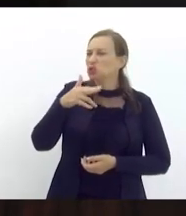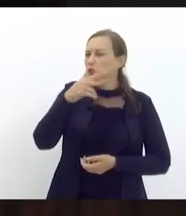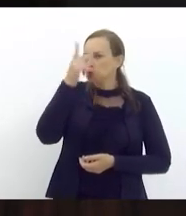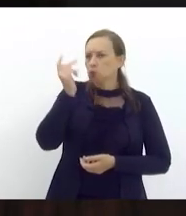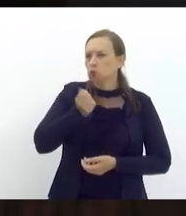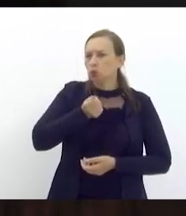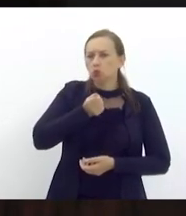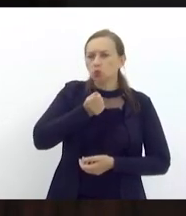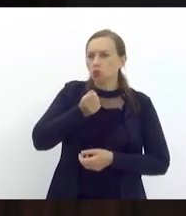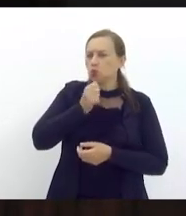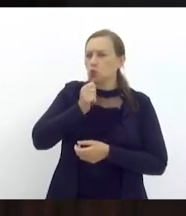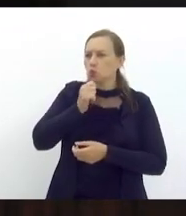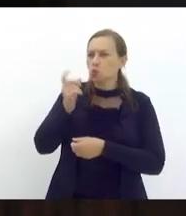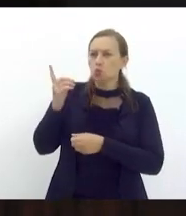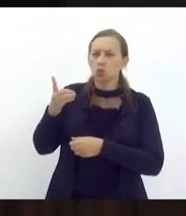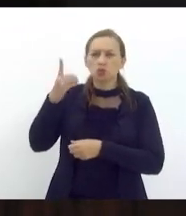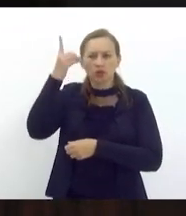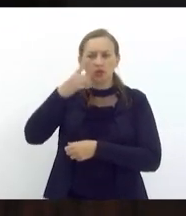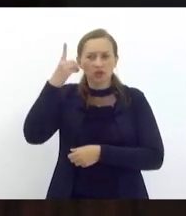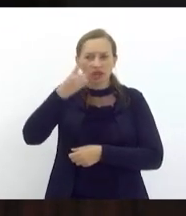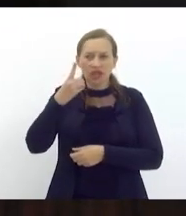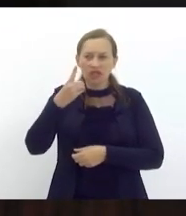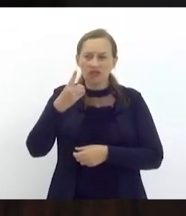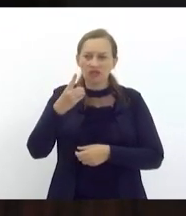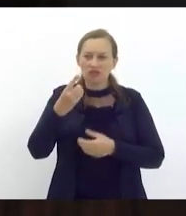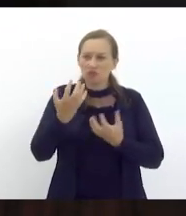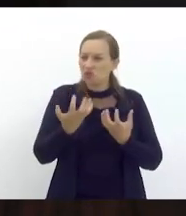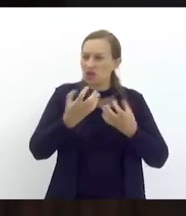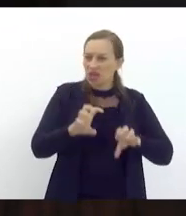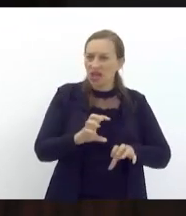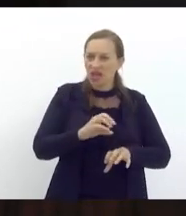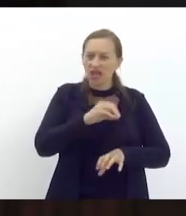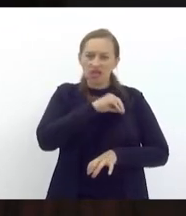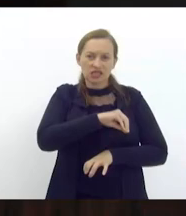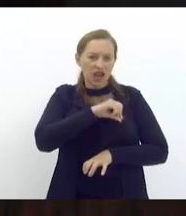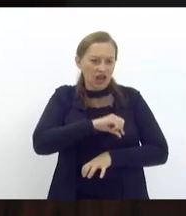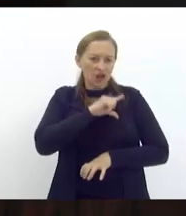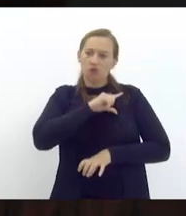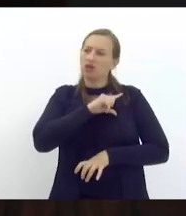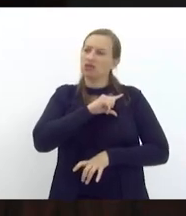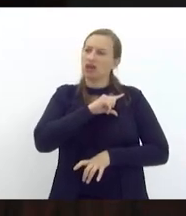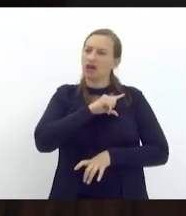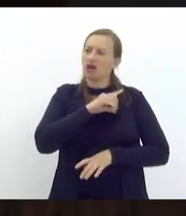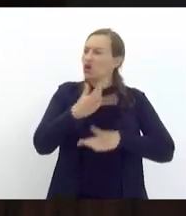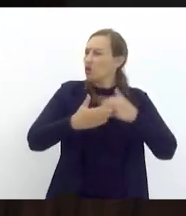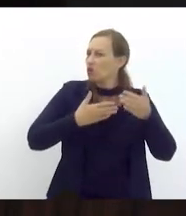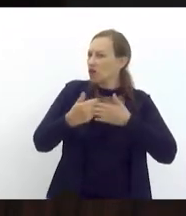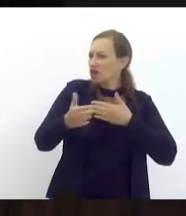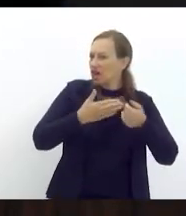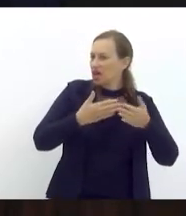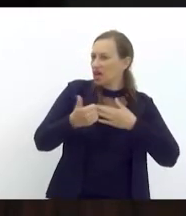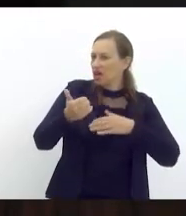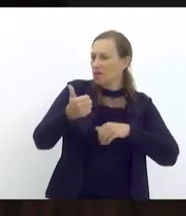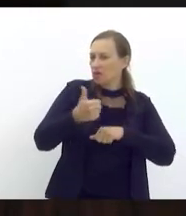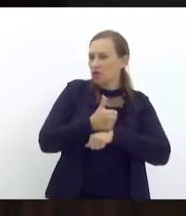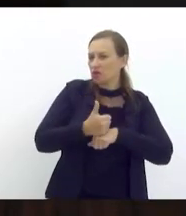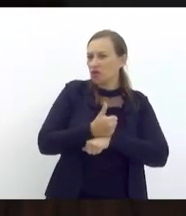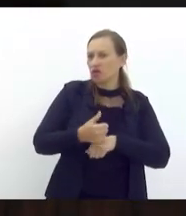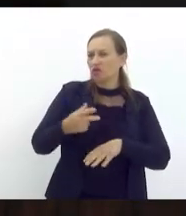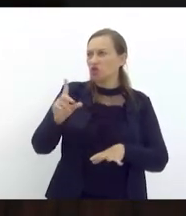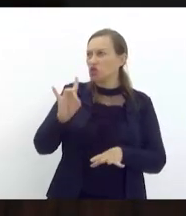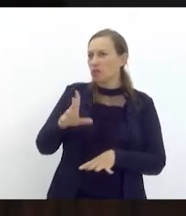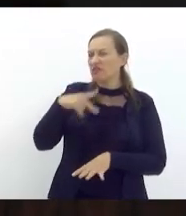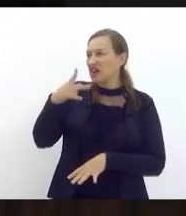querer deixar de dar aumento ou concordar com o aumento para Qualquer que seja categoria só pelo bel prazer de falar que não deu